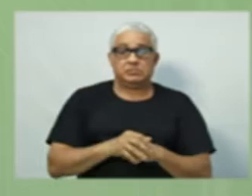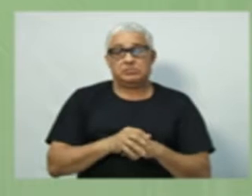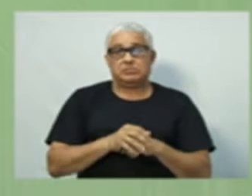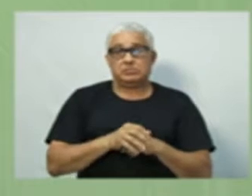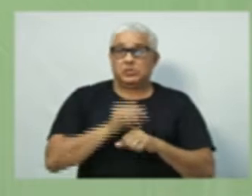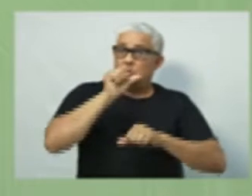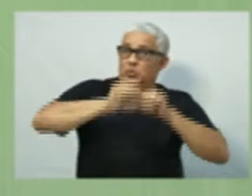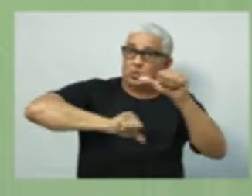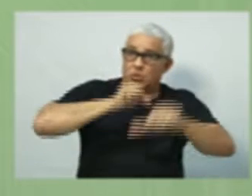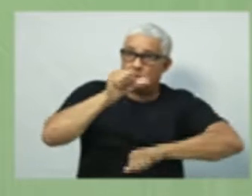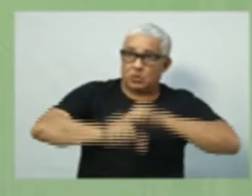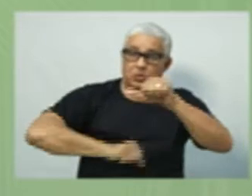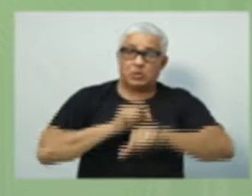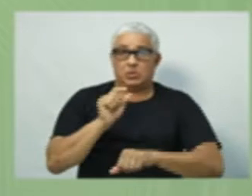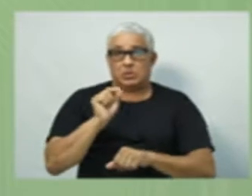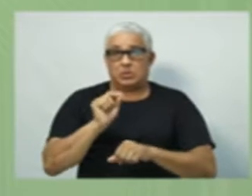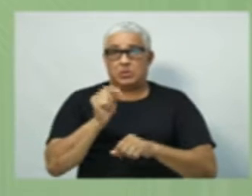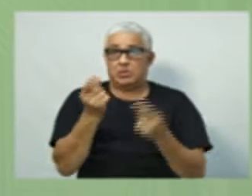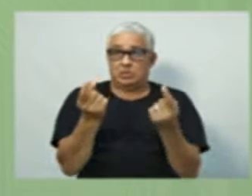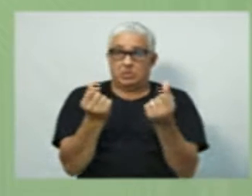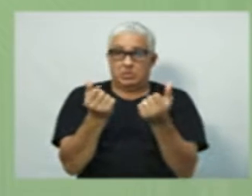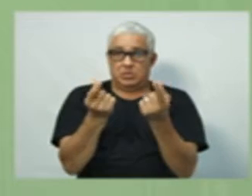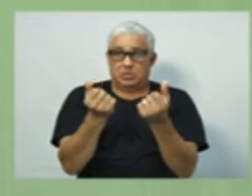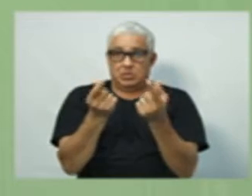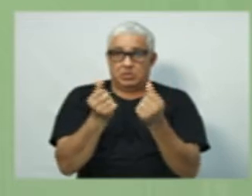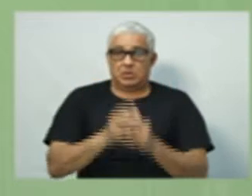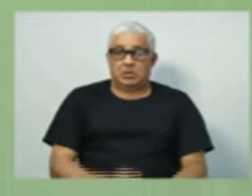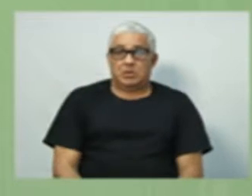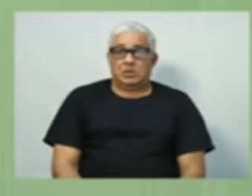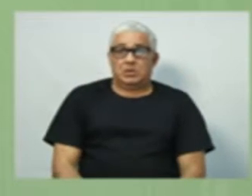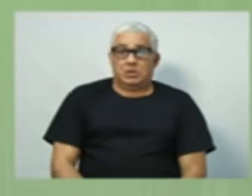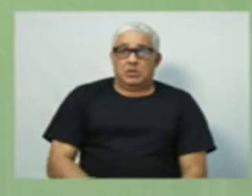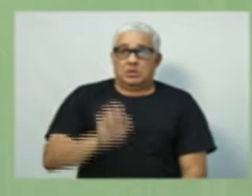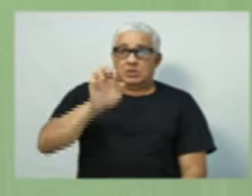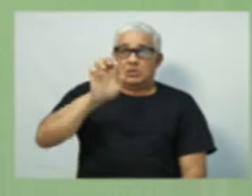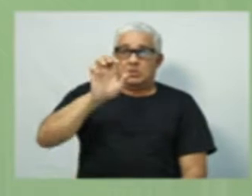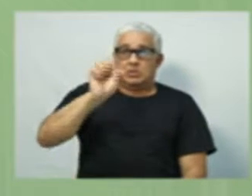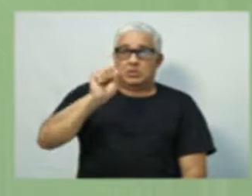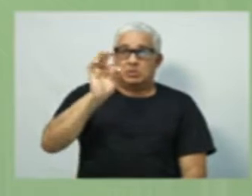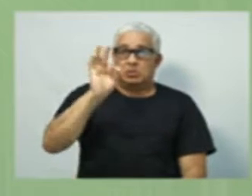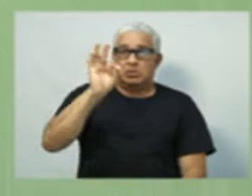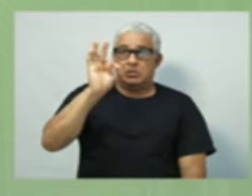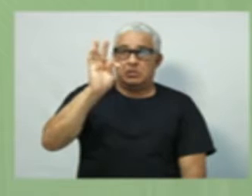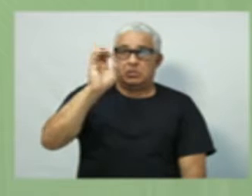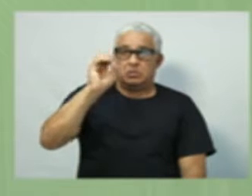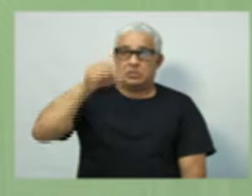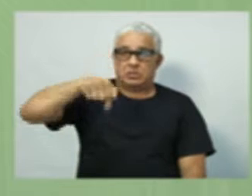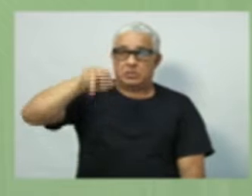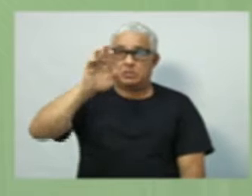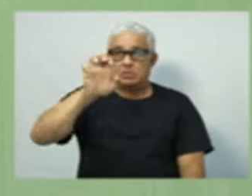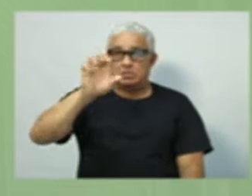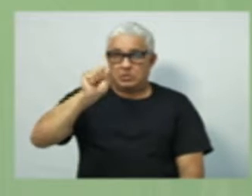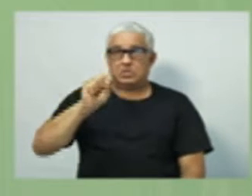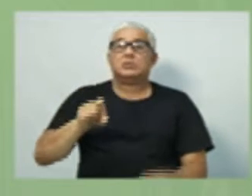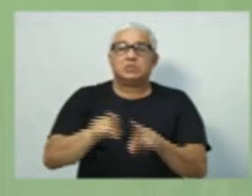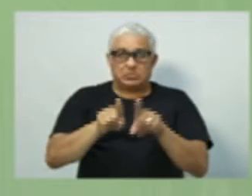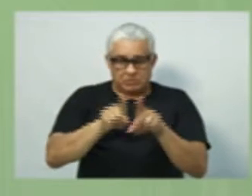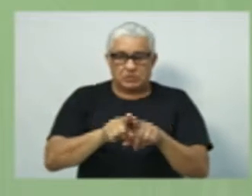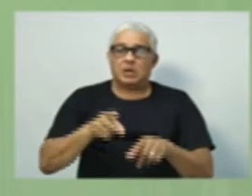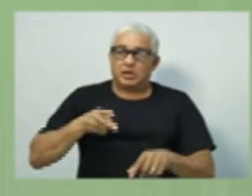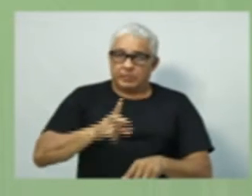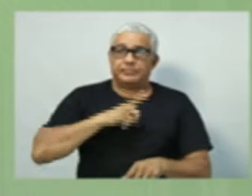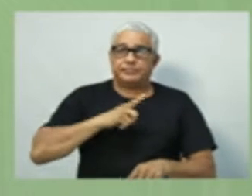transformados em dinheiro são os estoques são valores com tanques constantes toques